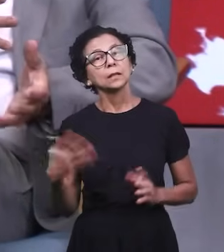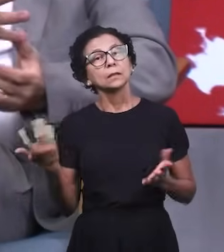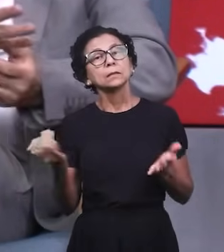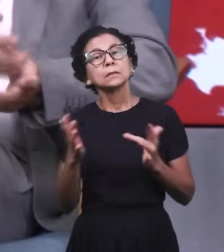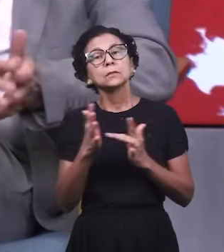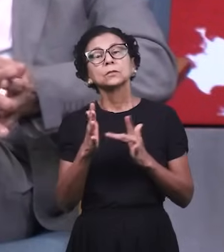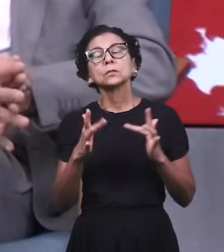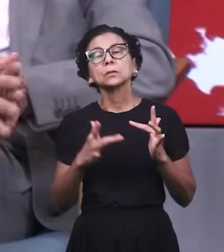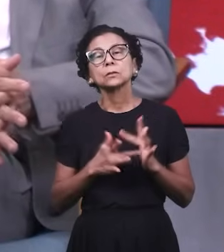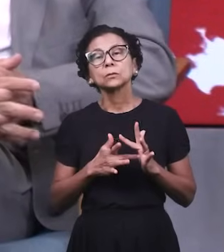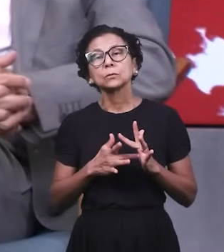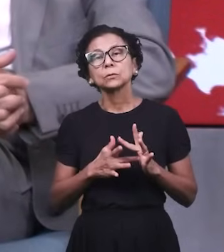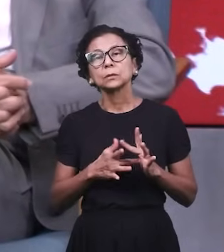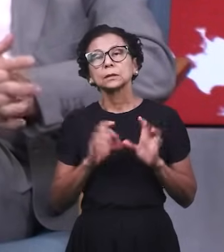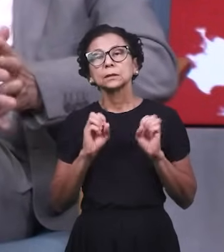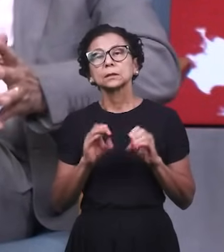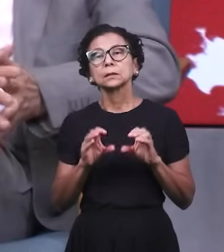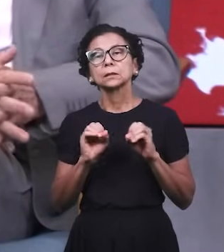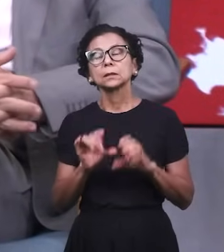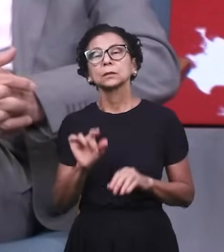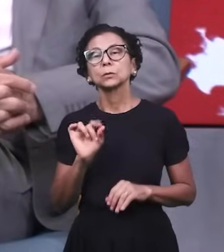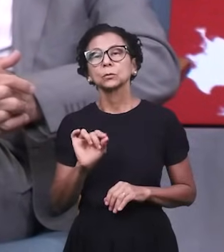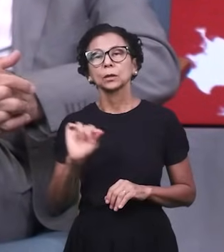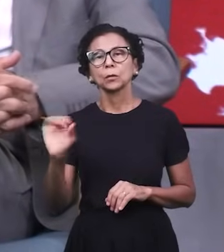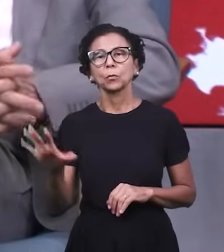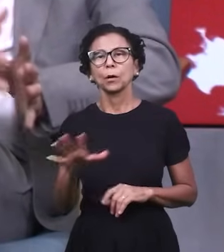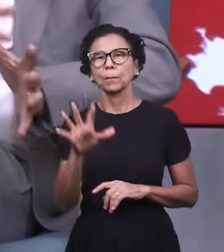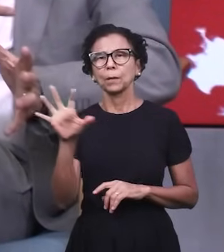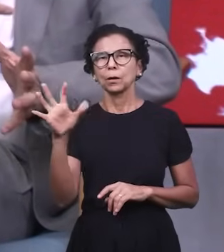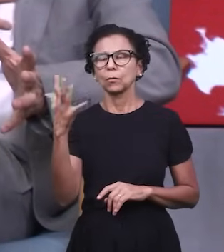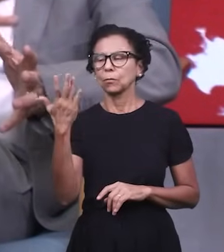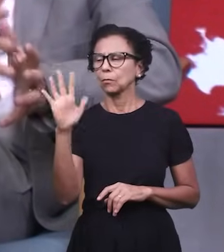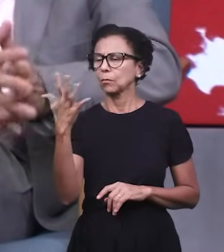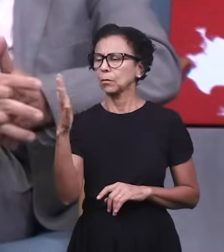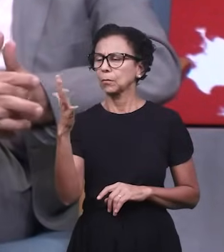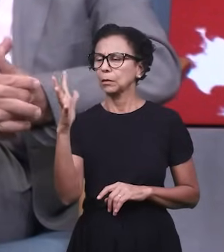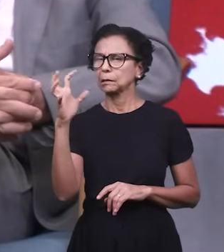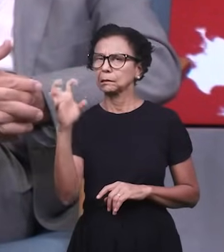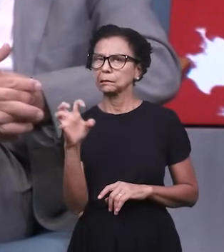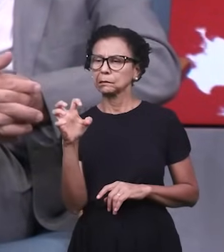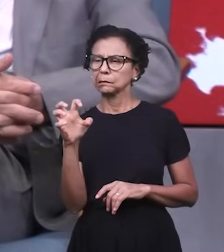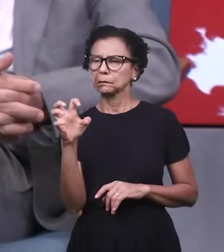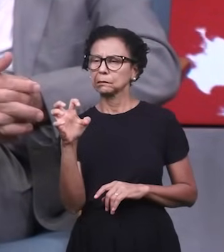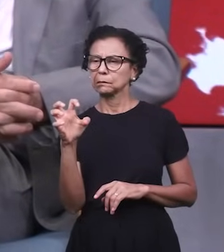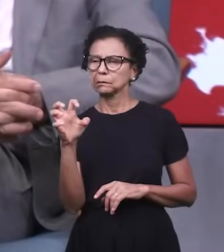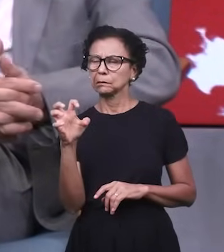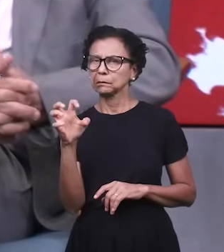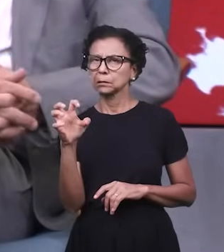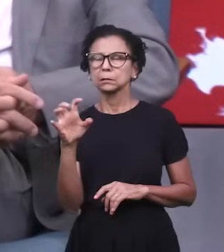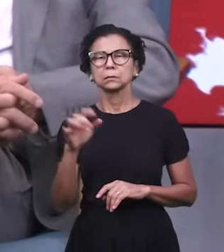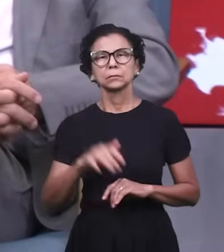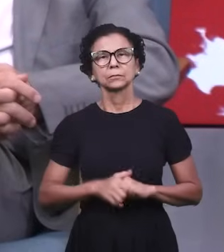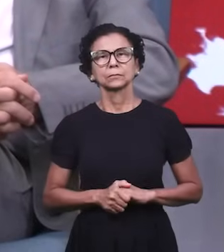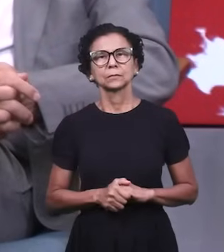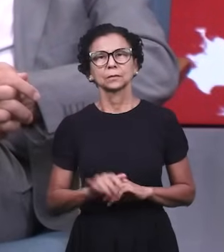mão mirrada, ele está profetizando acerca de quê? A mão fala de quê? A mão fala de